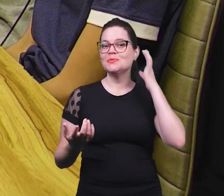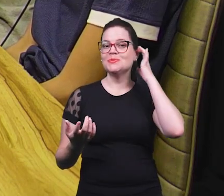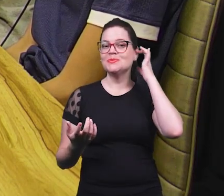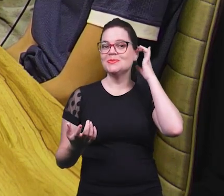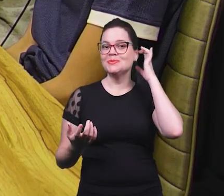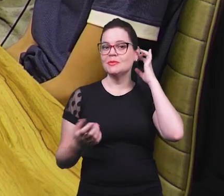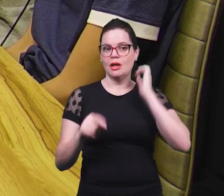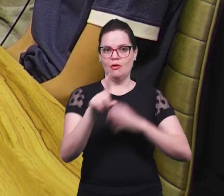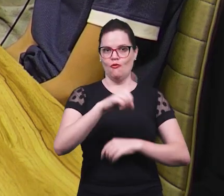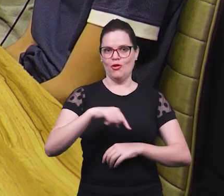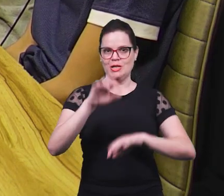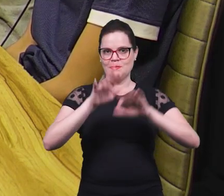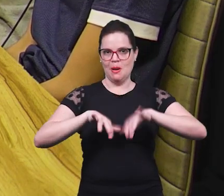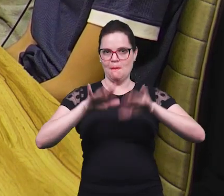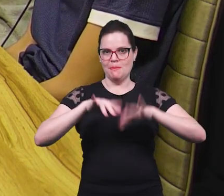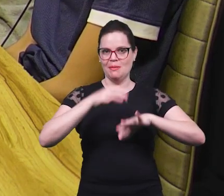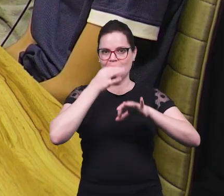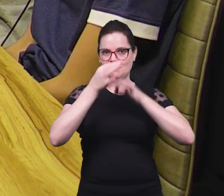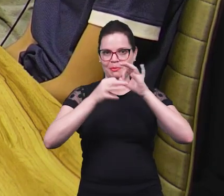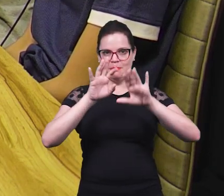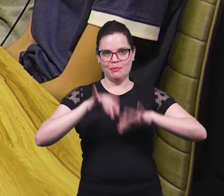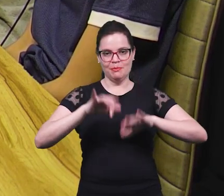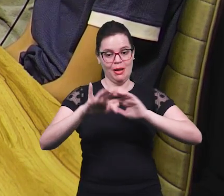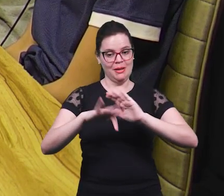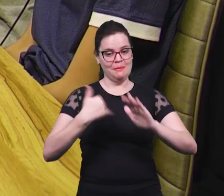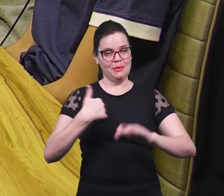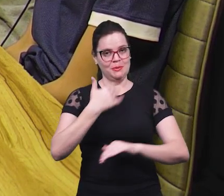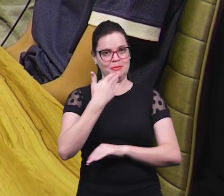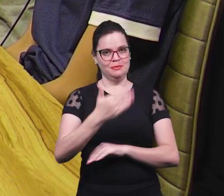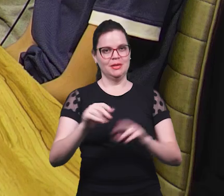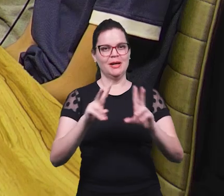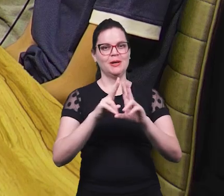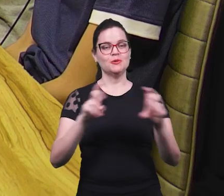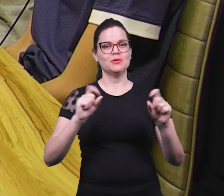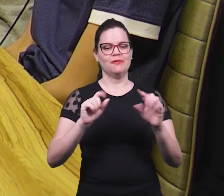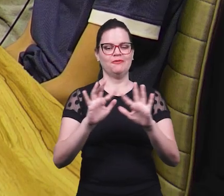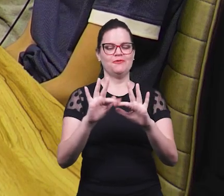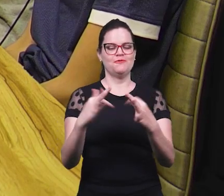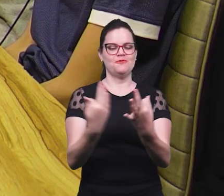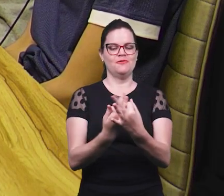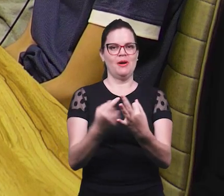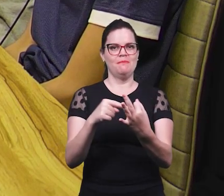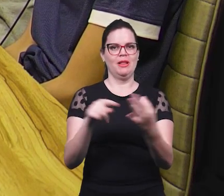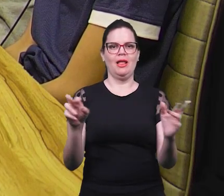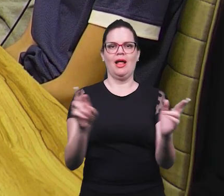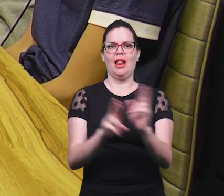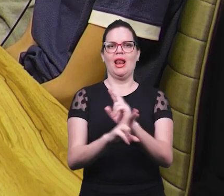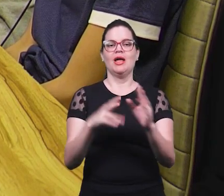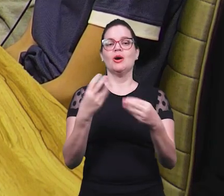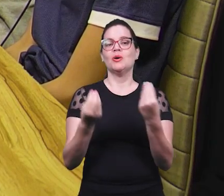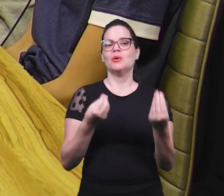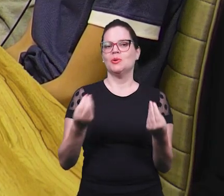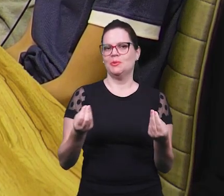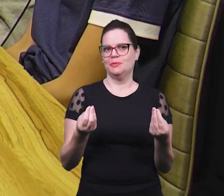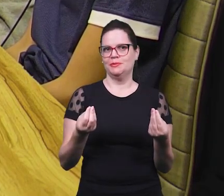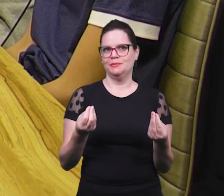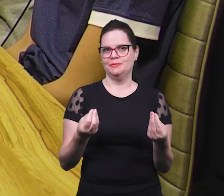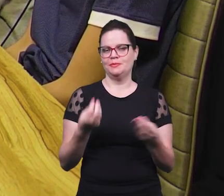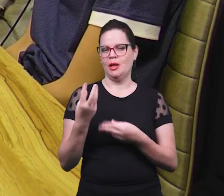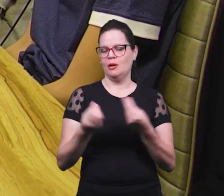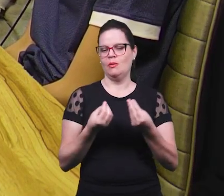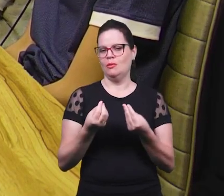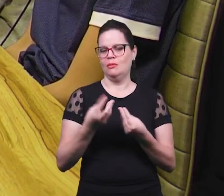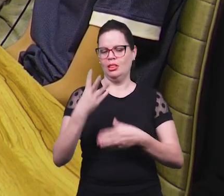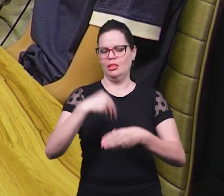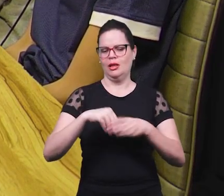foi um tema solicitado. Então, nós vamos falar hoje sobre relacionamento familiar. Como que é esse relacionamento